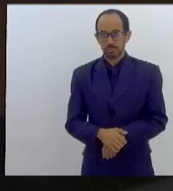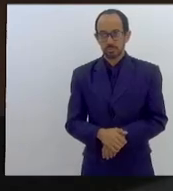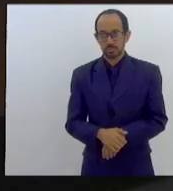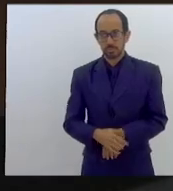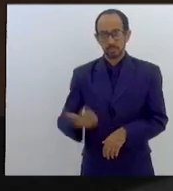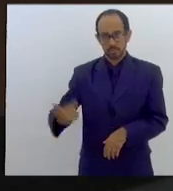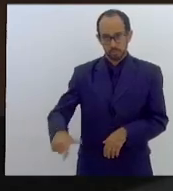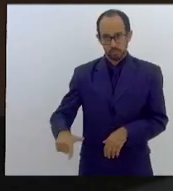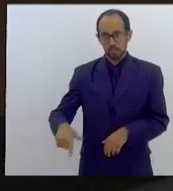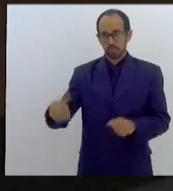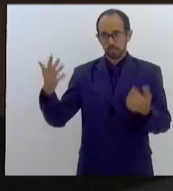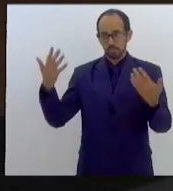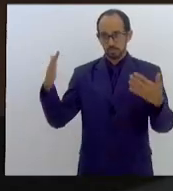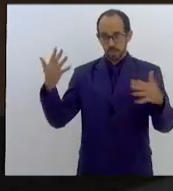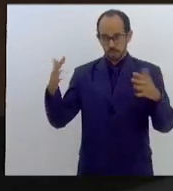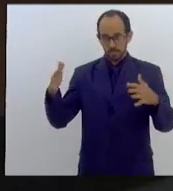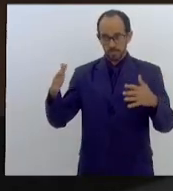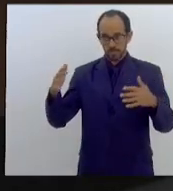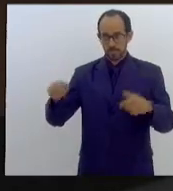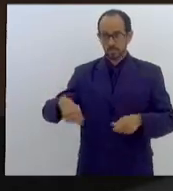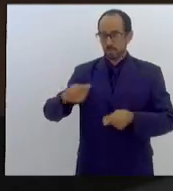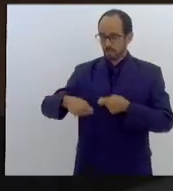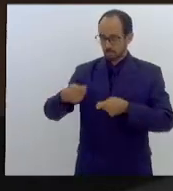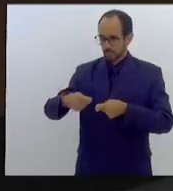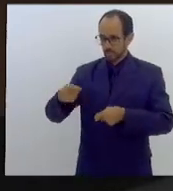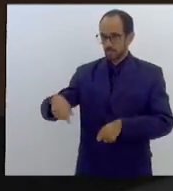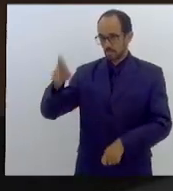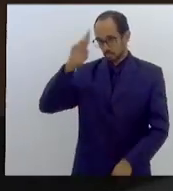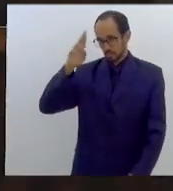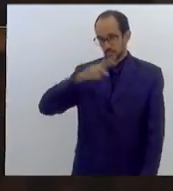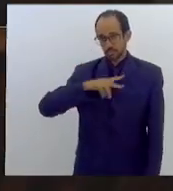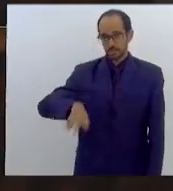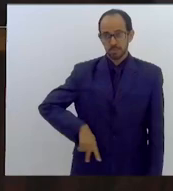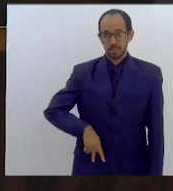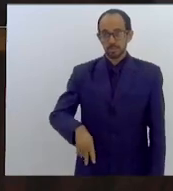uma vez, parabéns pela condução do senhor presidente.